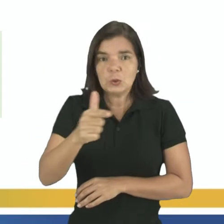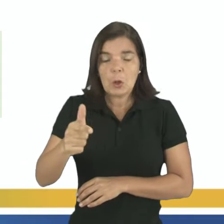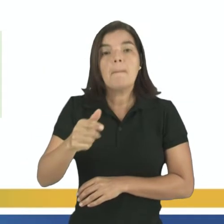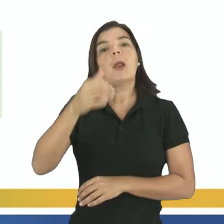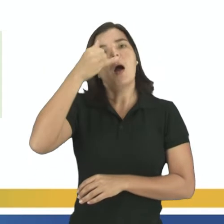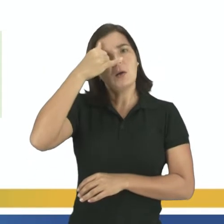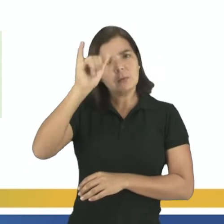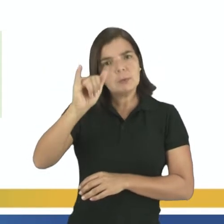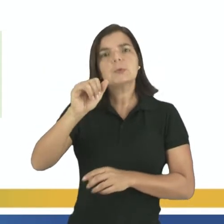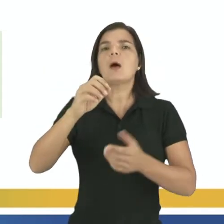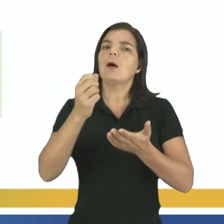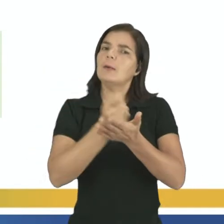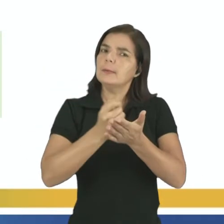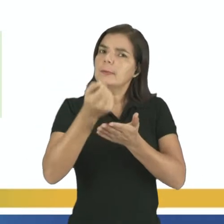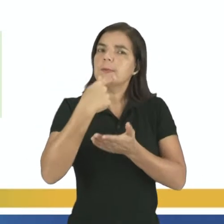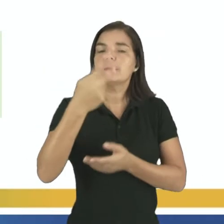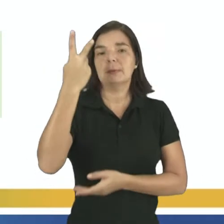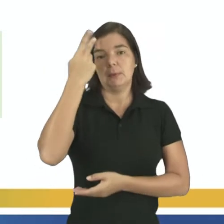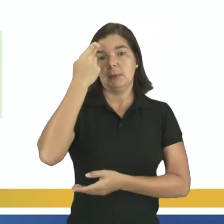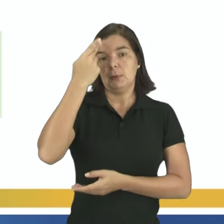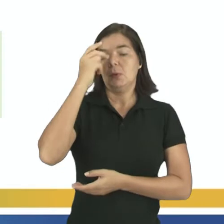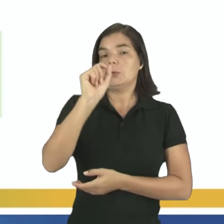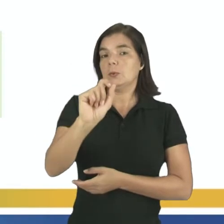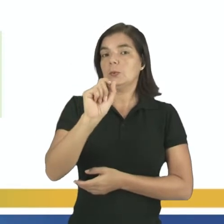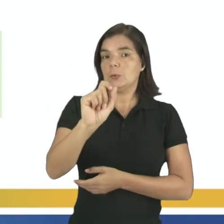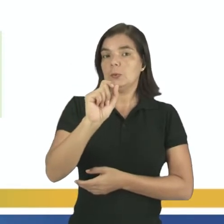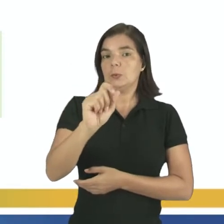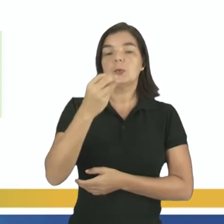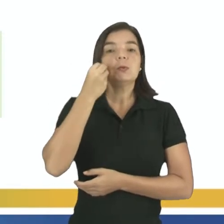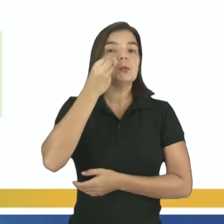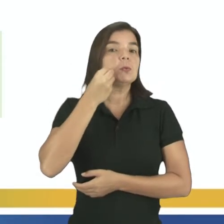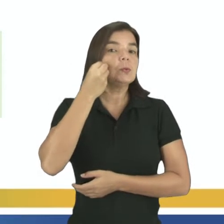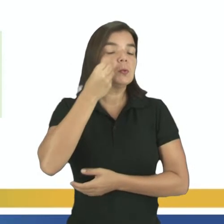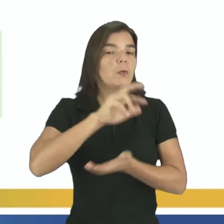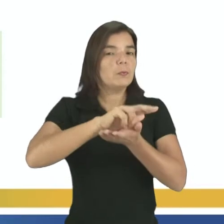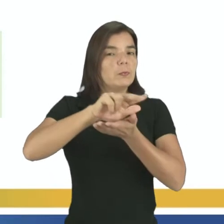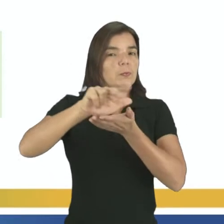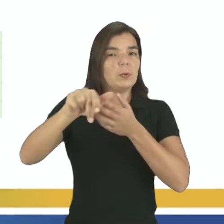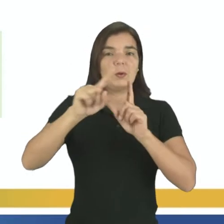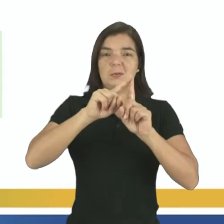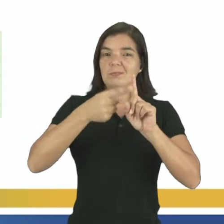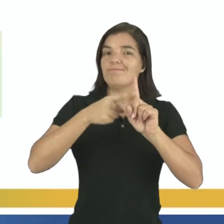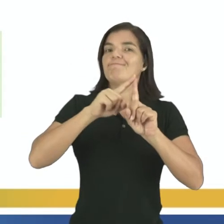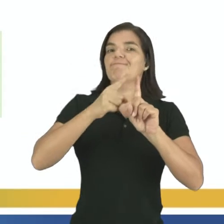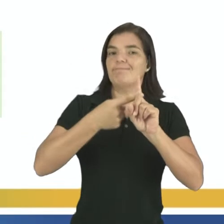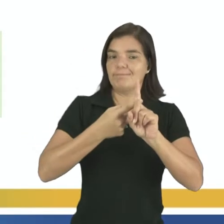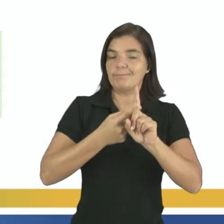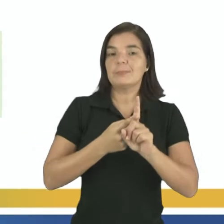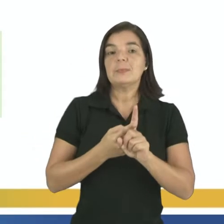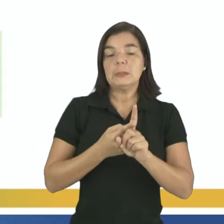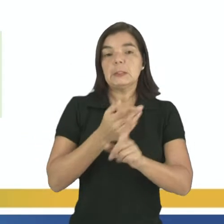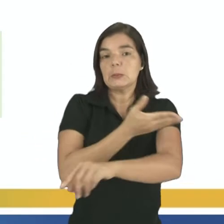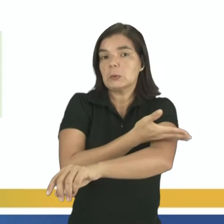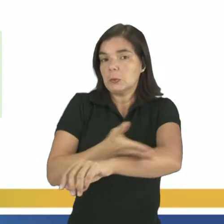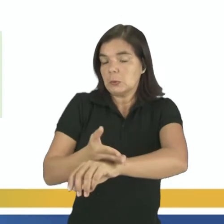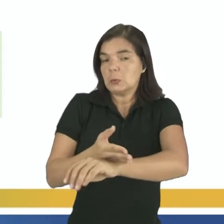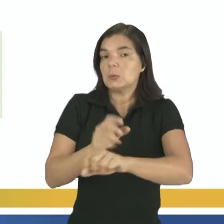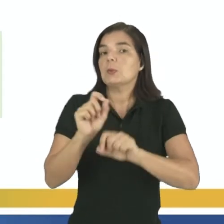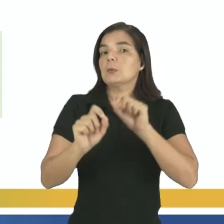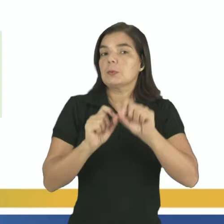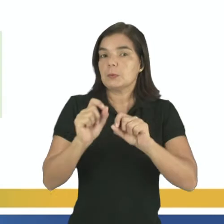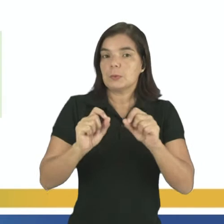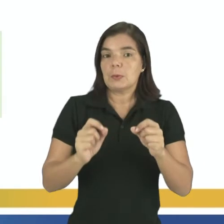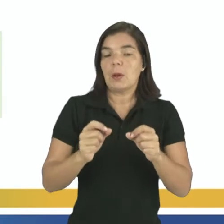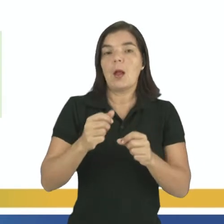esses métodos e era natural que elas viessem a experimentar várias gravidezes, tá? Então, os costumes eram os